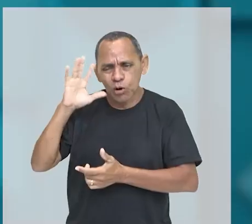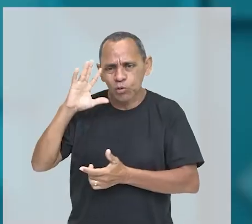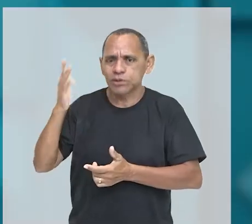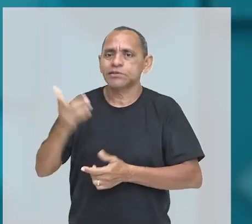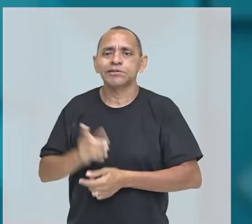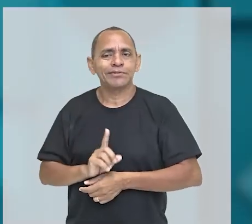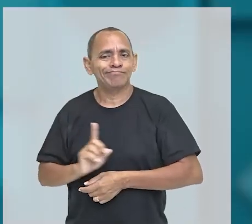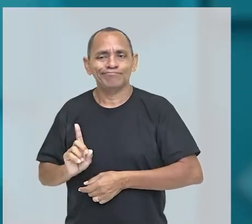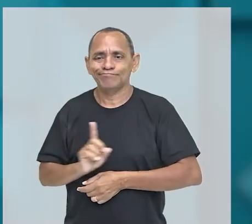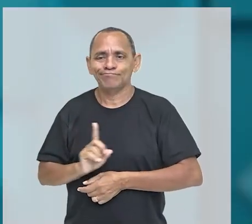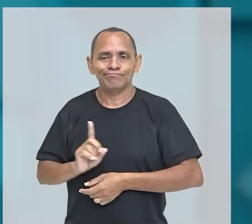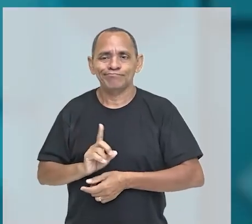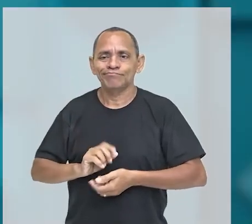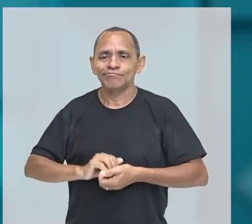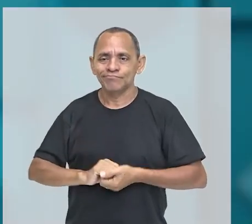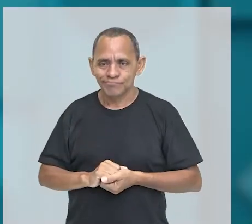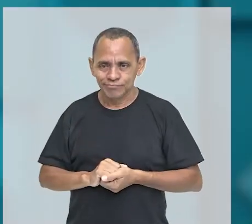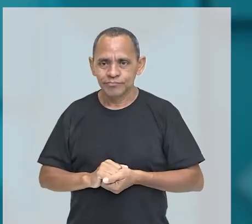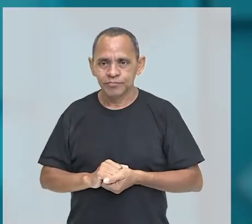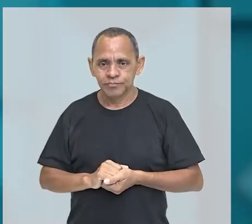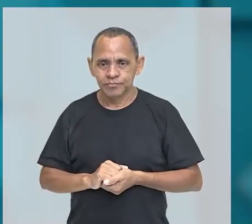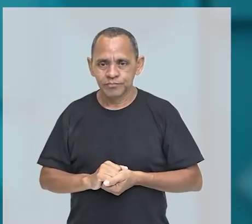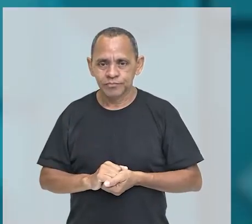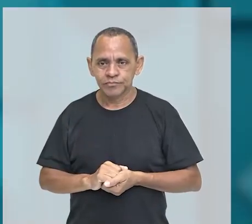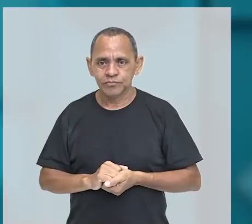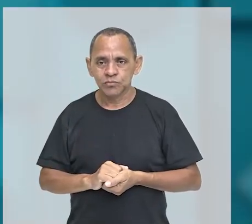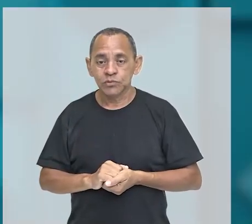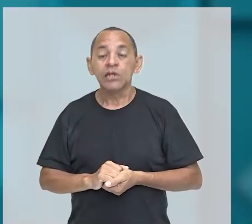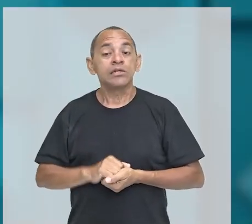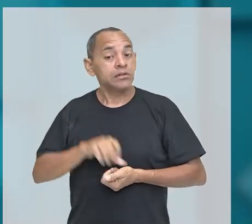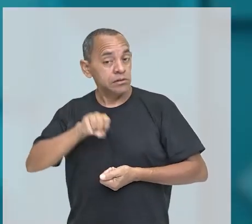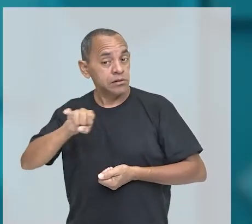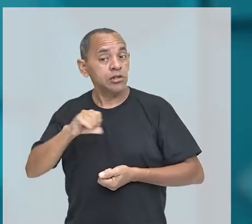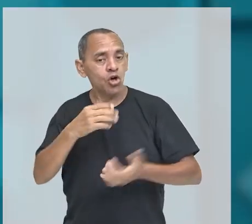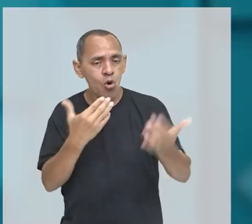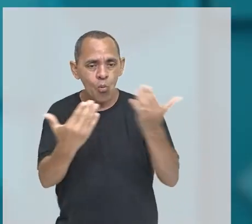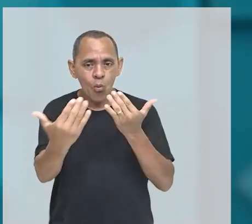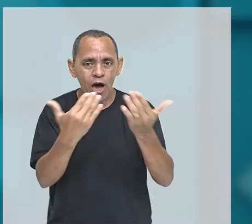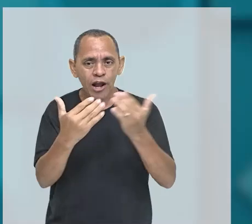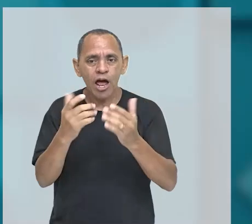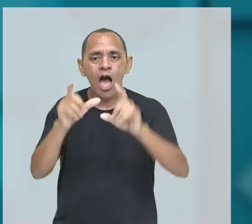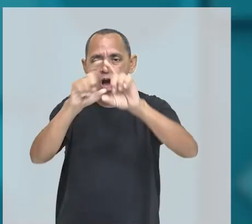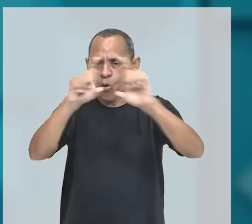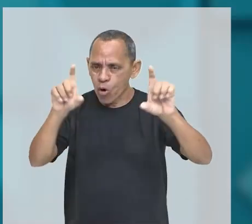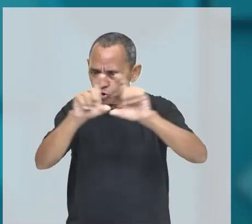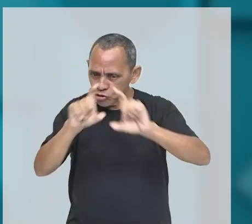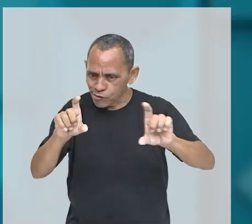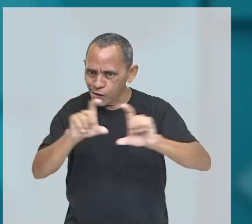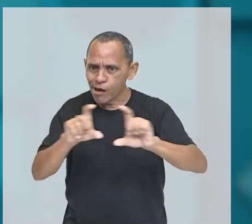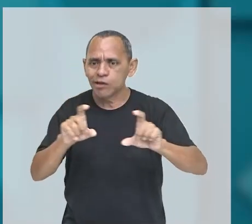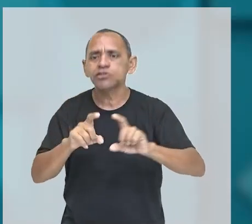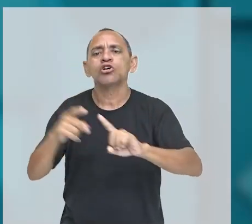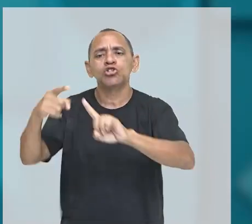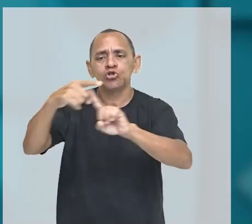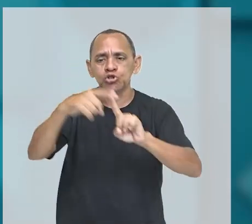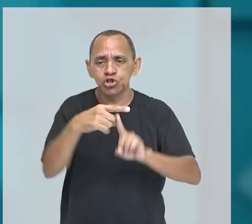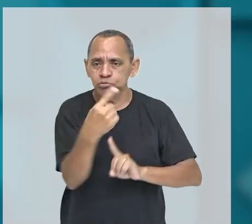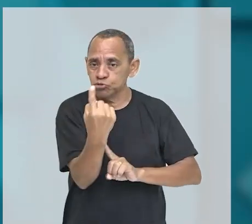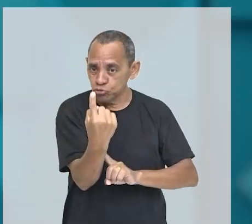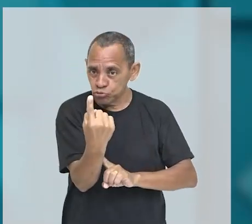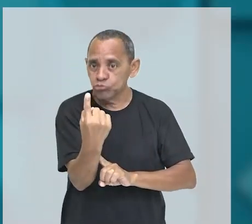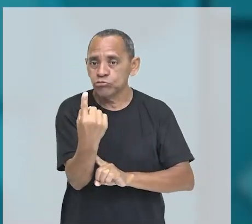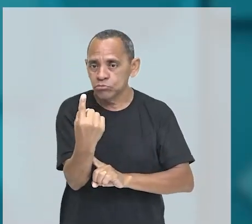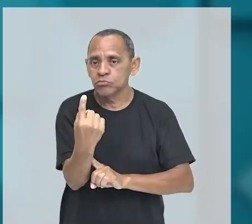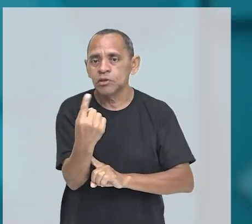muito menor de acontecer se eu comparar com as orações aí condicionais do tipo 1, que trata-se de uma ação que